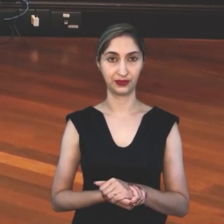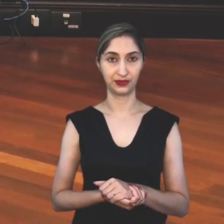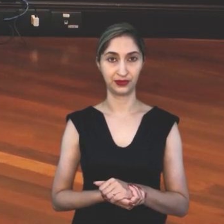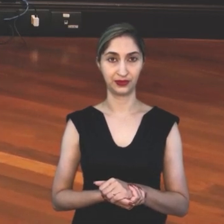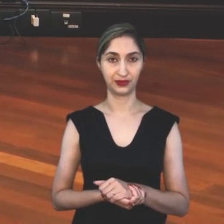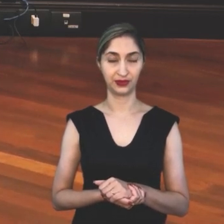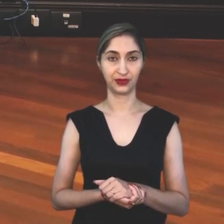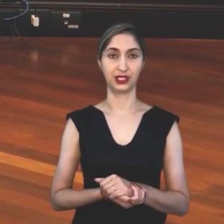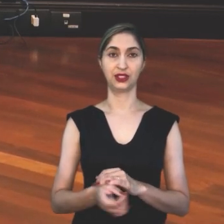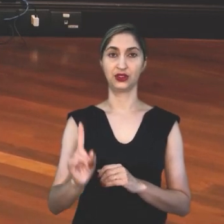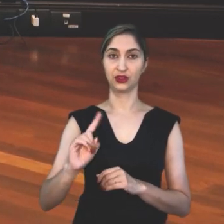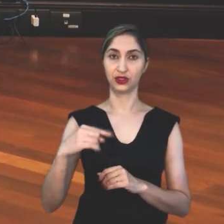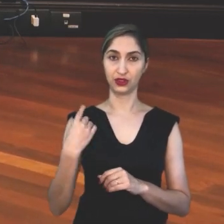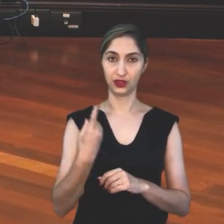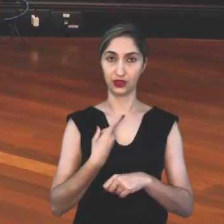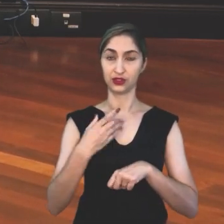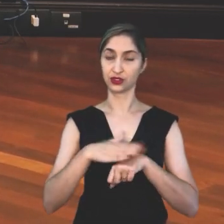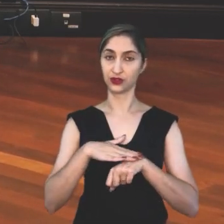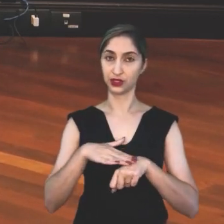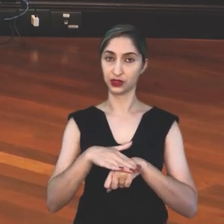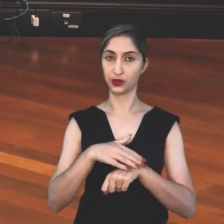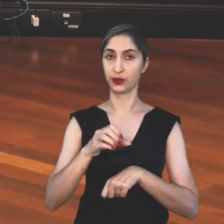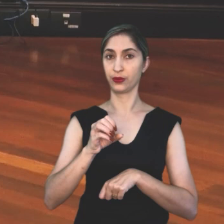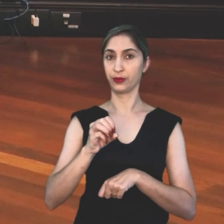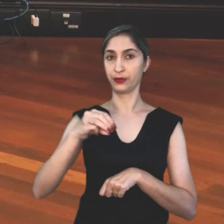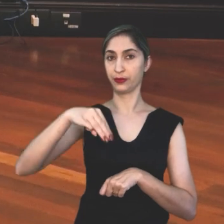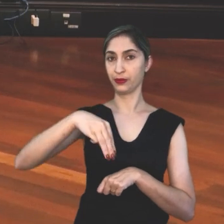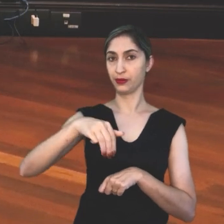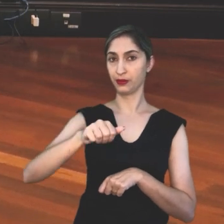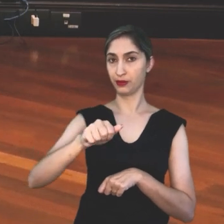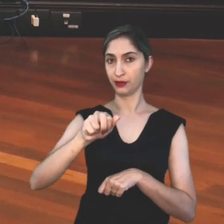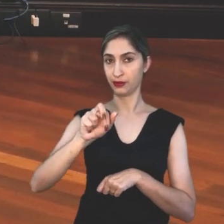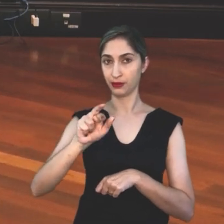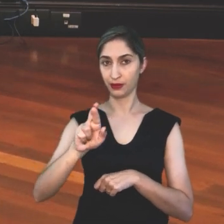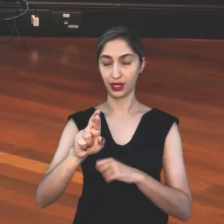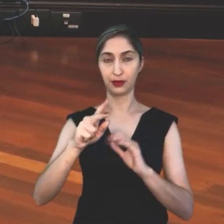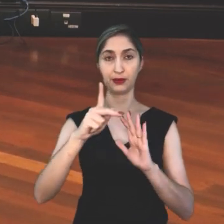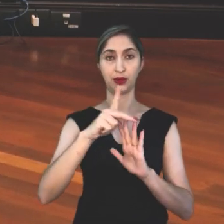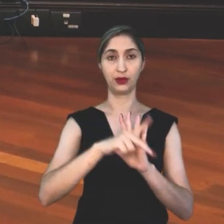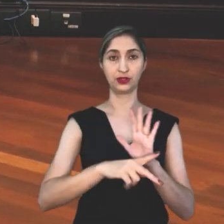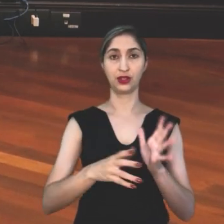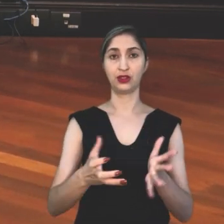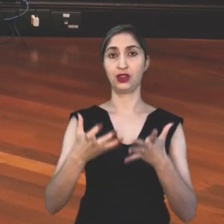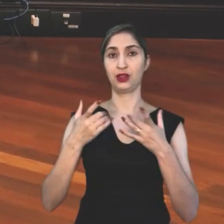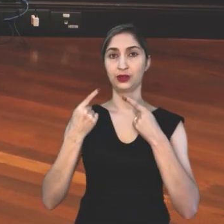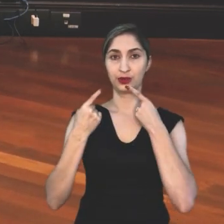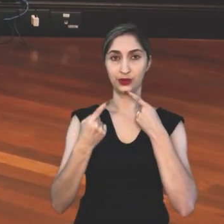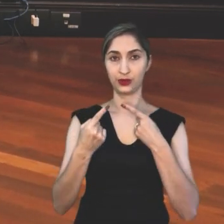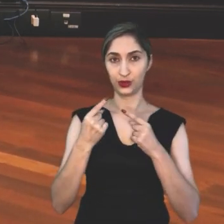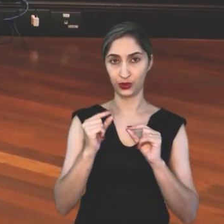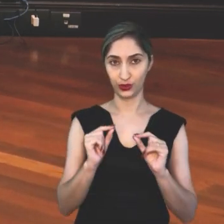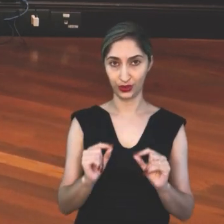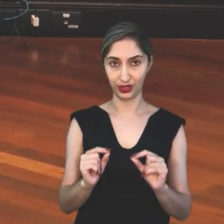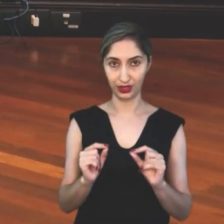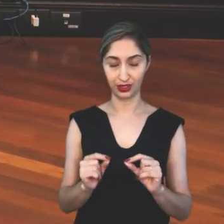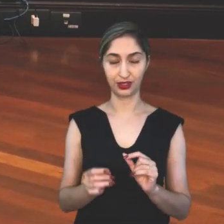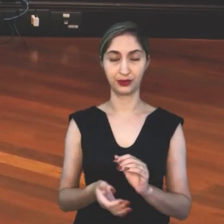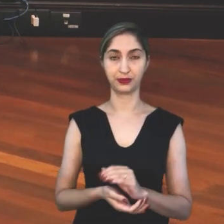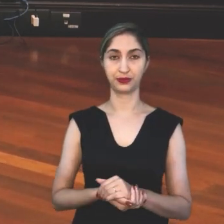Vamos às nossas. Aqui a gente já conversou um pouquinho, né? Mas a ideia é o que o Marco quer discutir, o que esse projeto quer